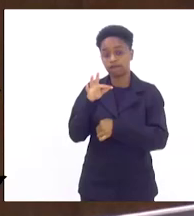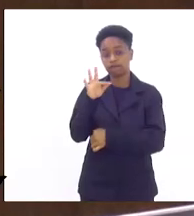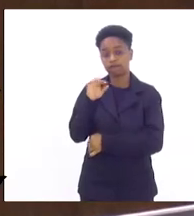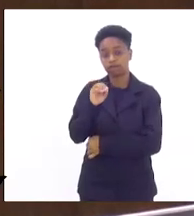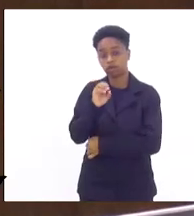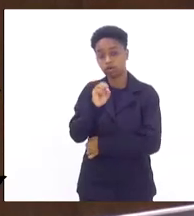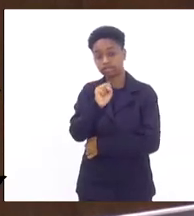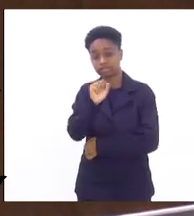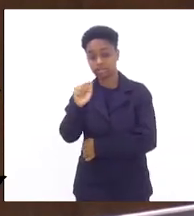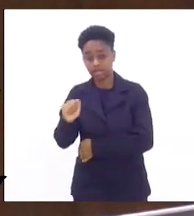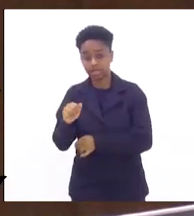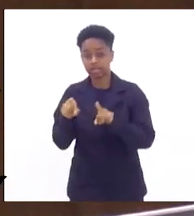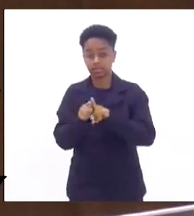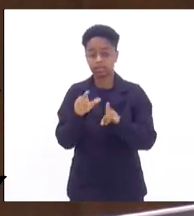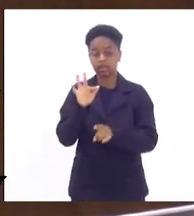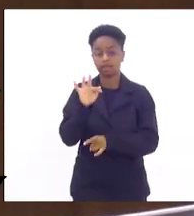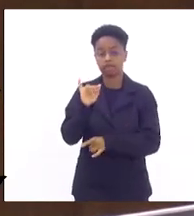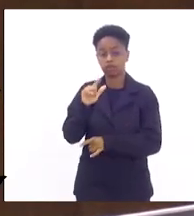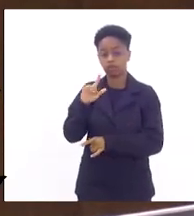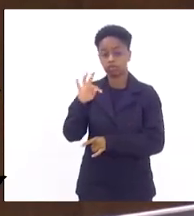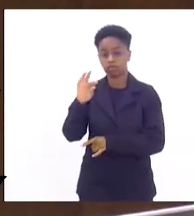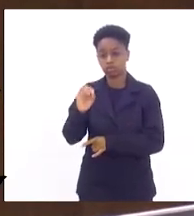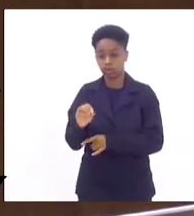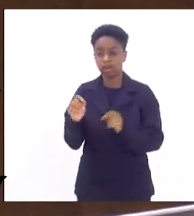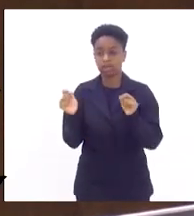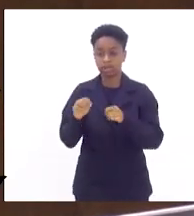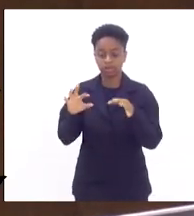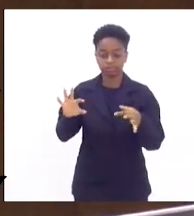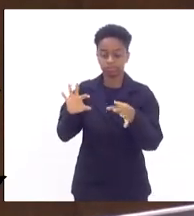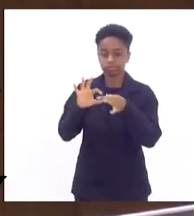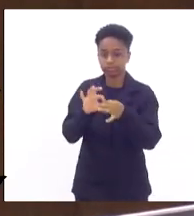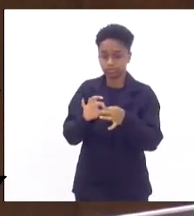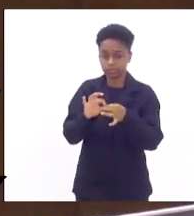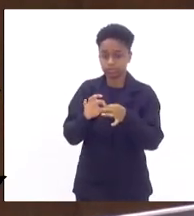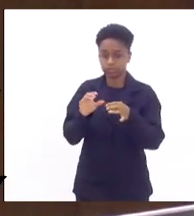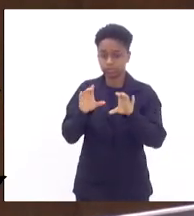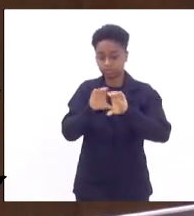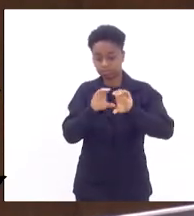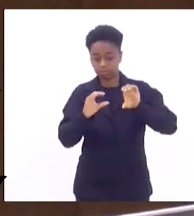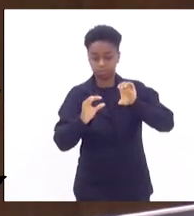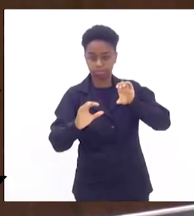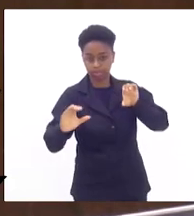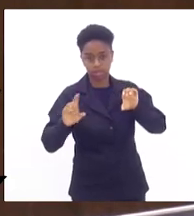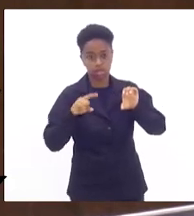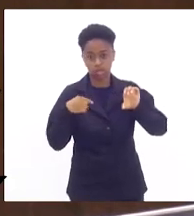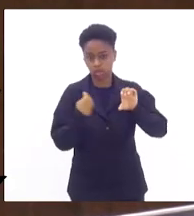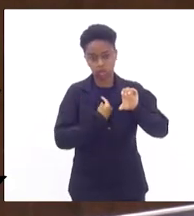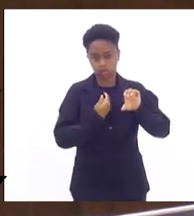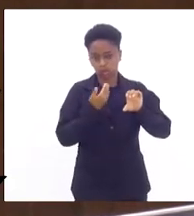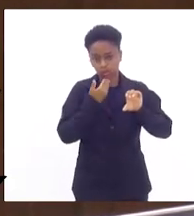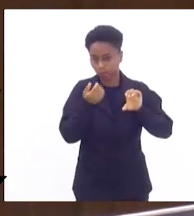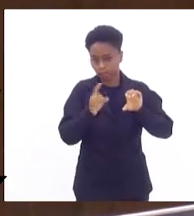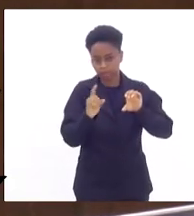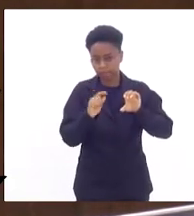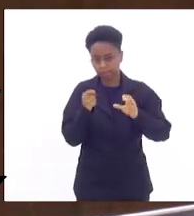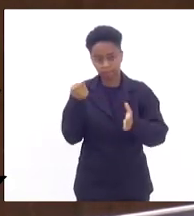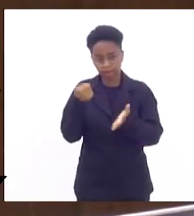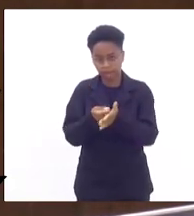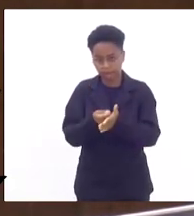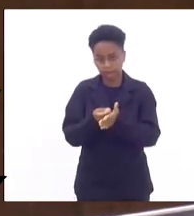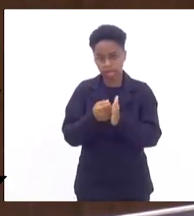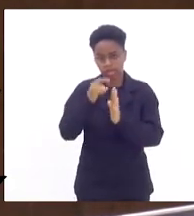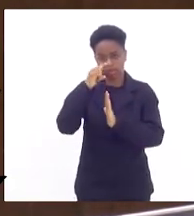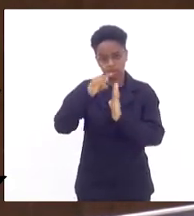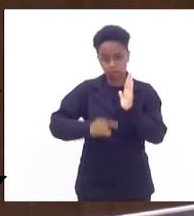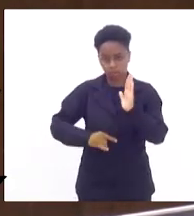ser ligada, conectada à rede de esgoto. Nós, inclusive, não cobramos nenhuma conta de